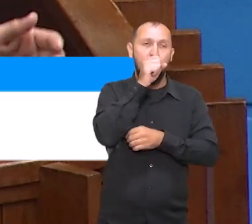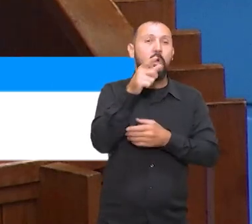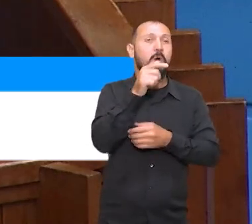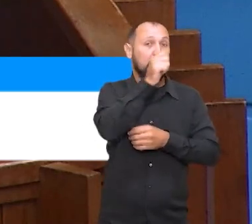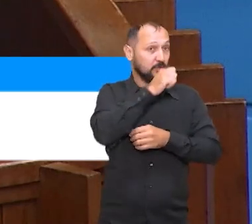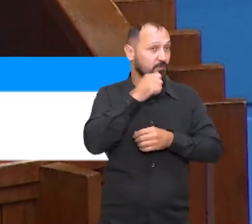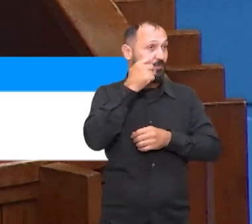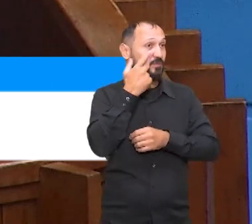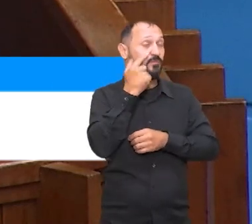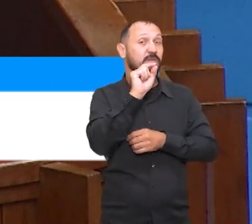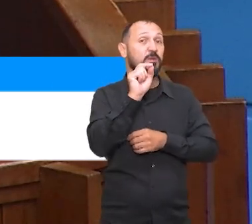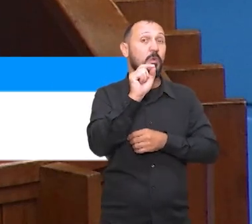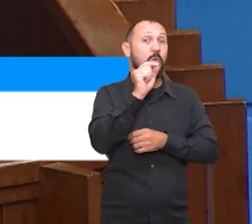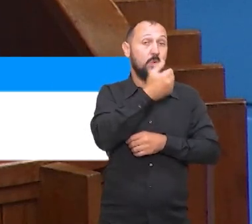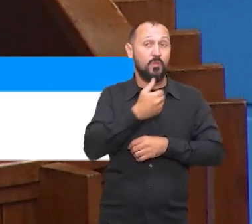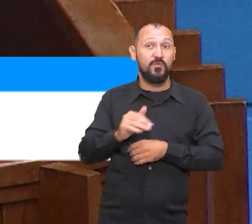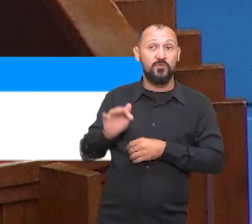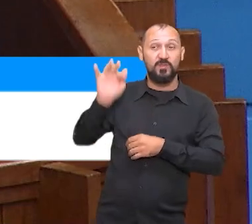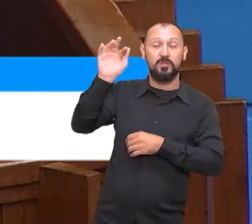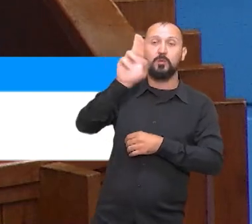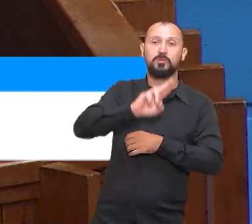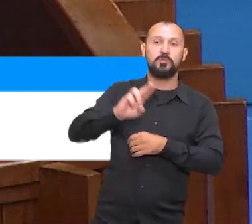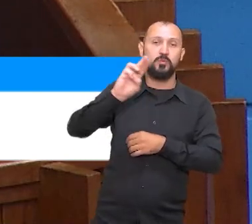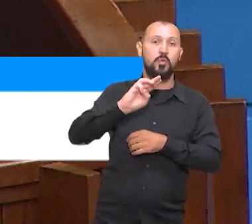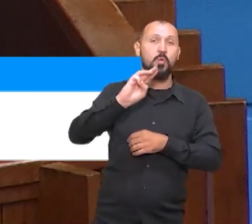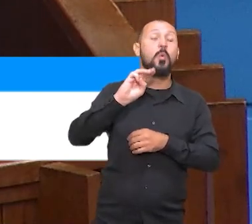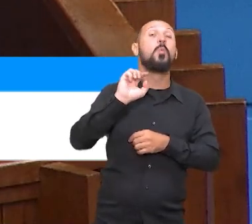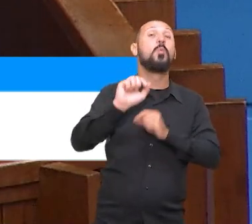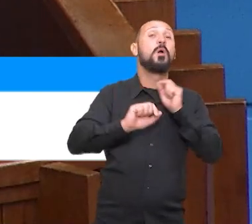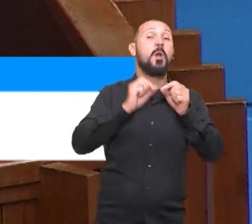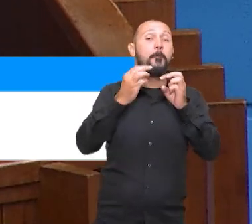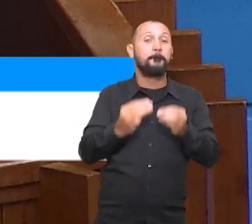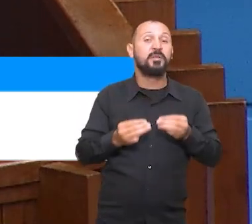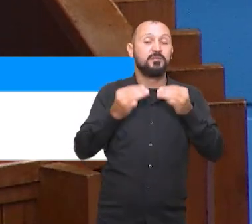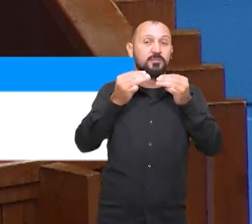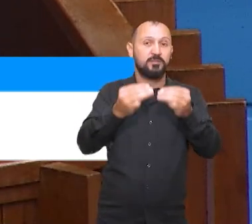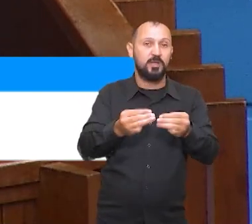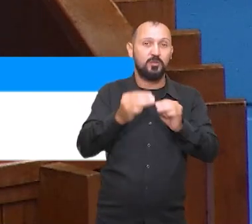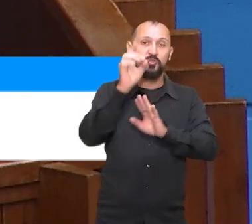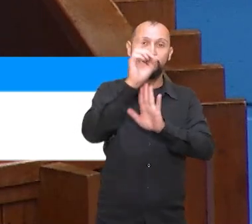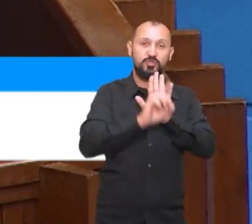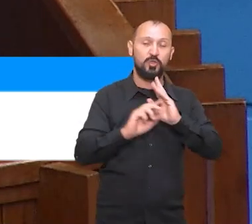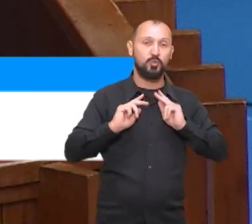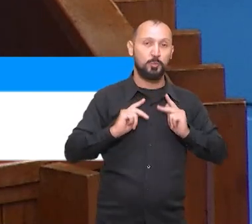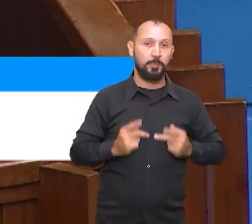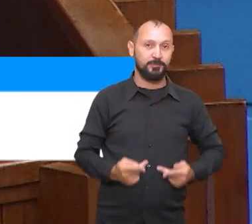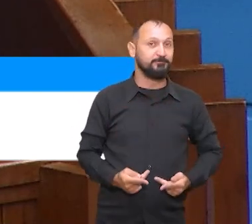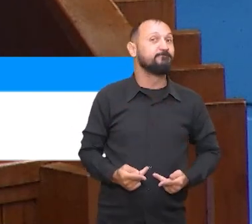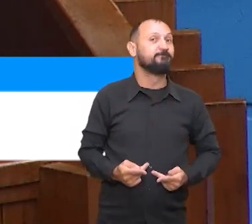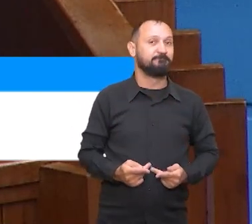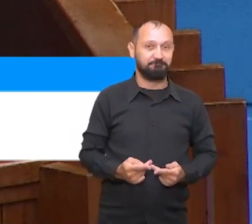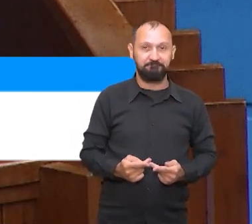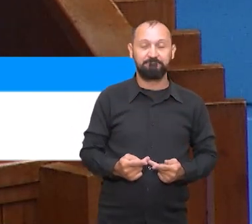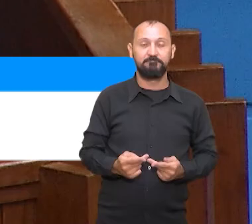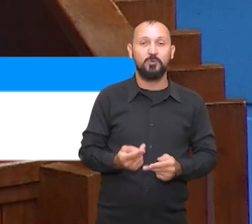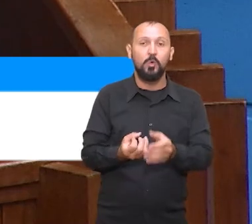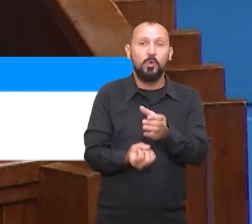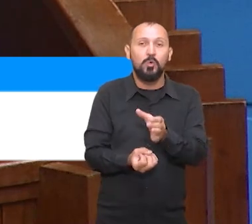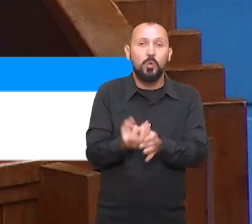está sendo utilizado pelo governo federal. O Ministério dos Direitos Humanos